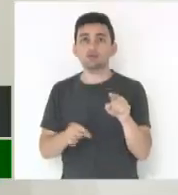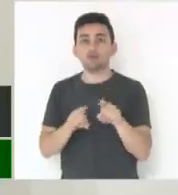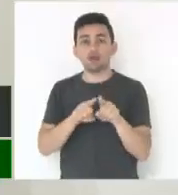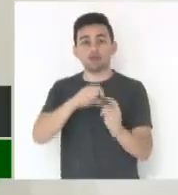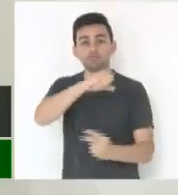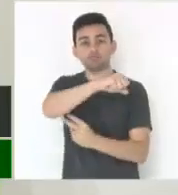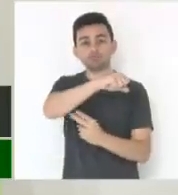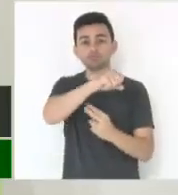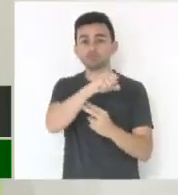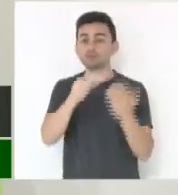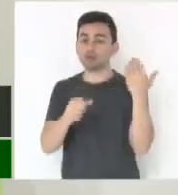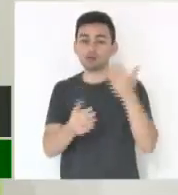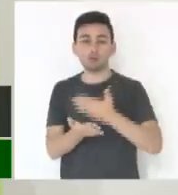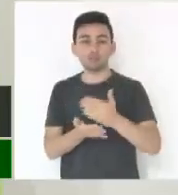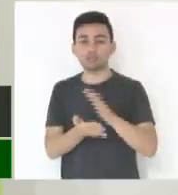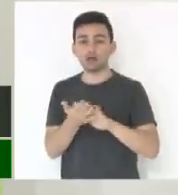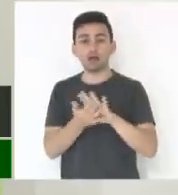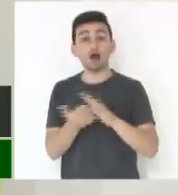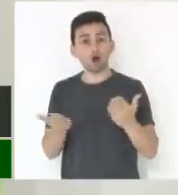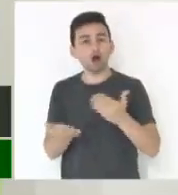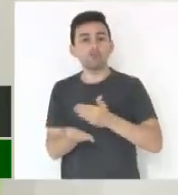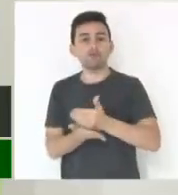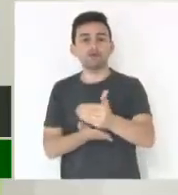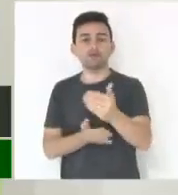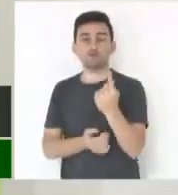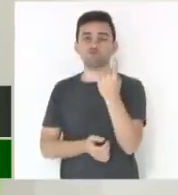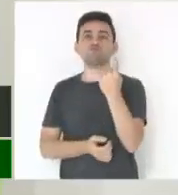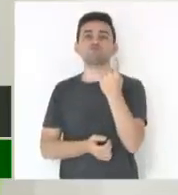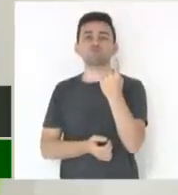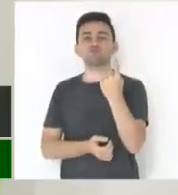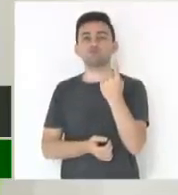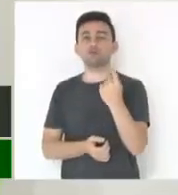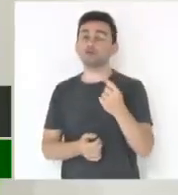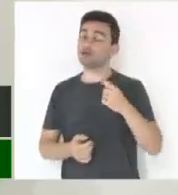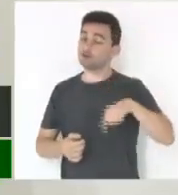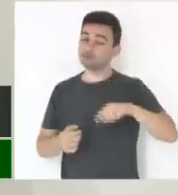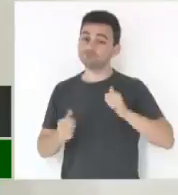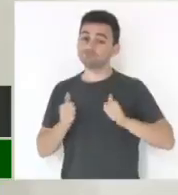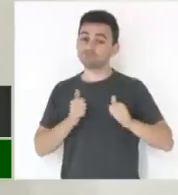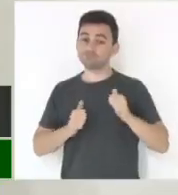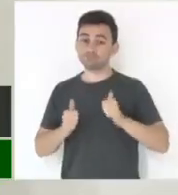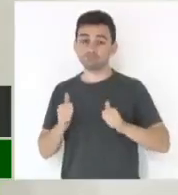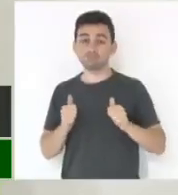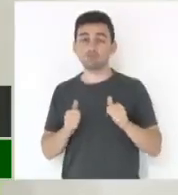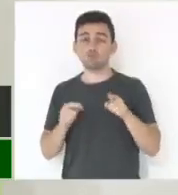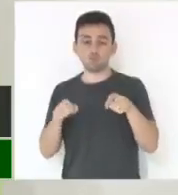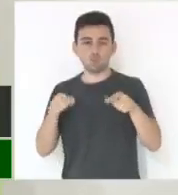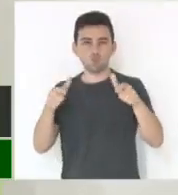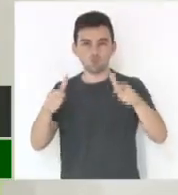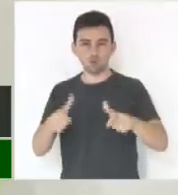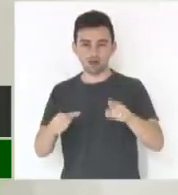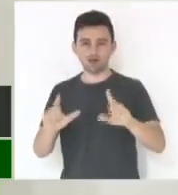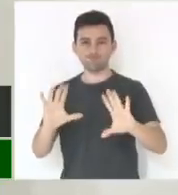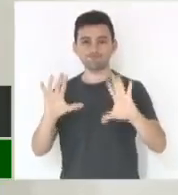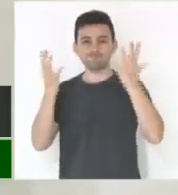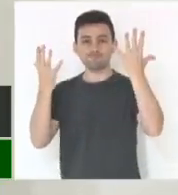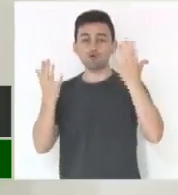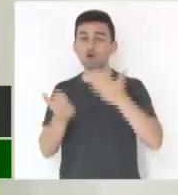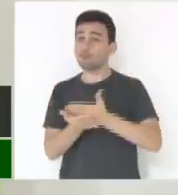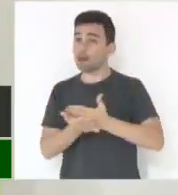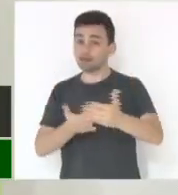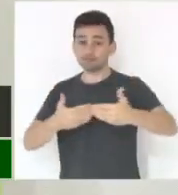sido iniciados. Então, agora uma delas foi iniciada. Esperamos que o centro de eventos, deputado Minotto, seja